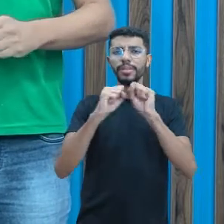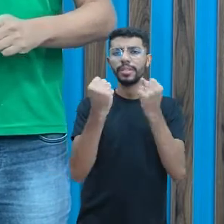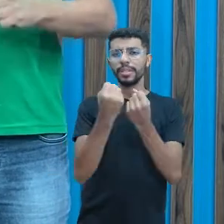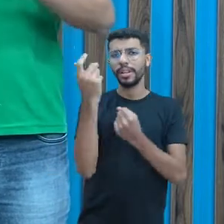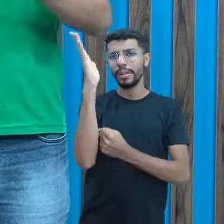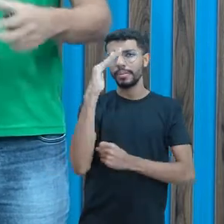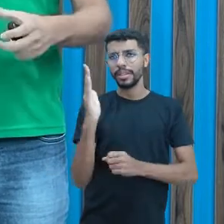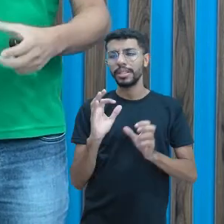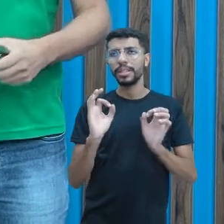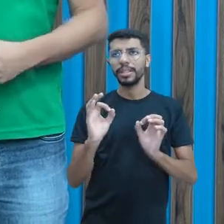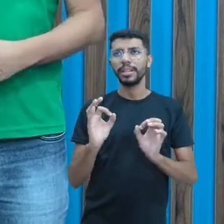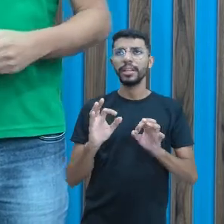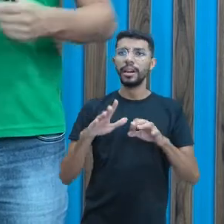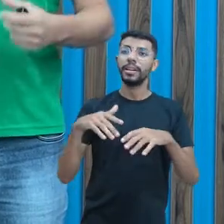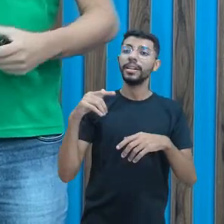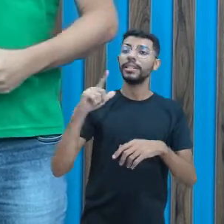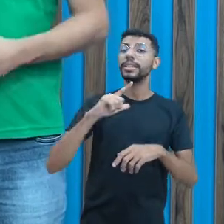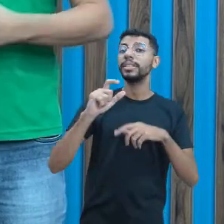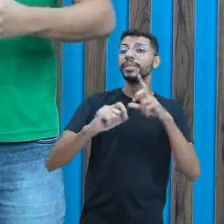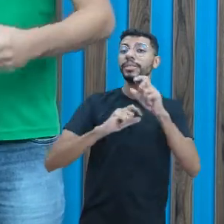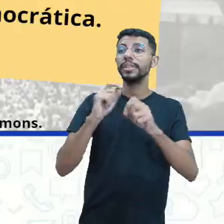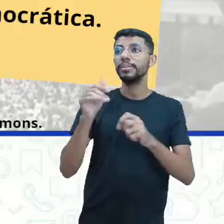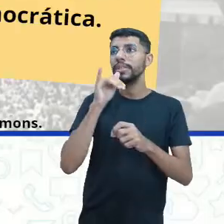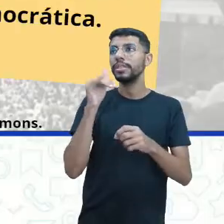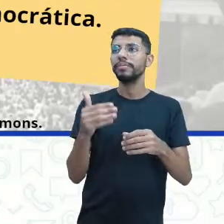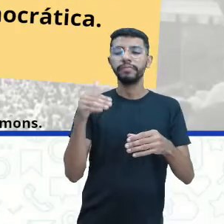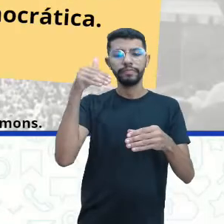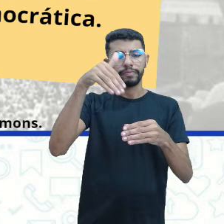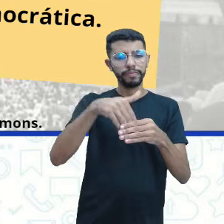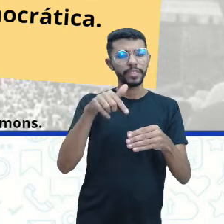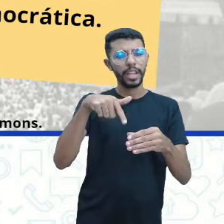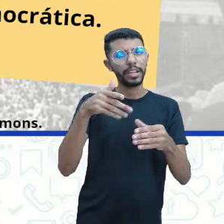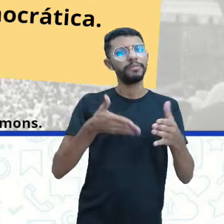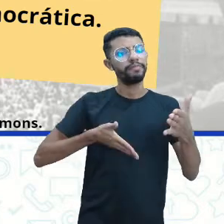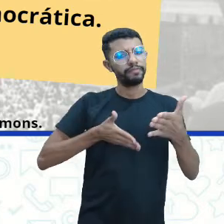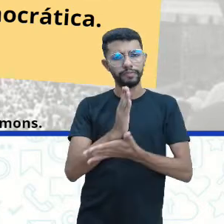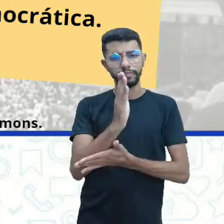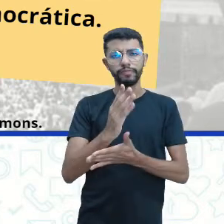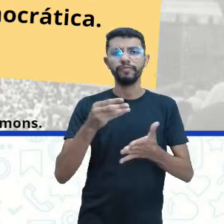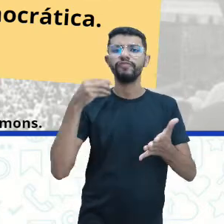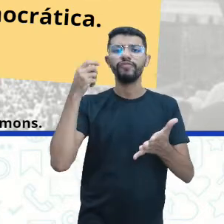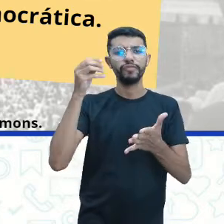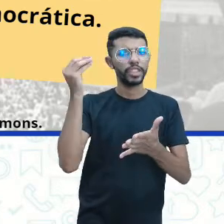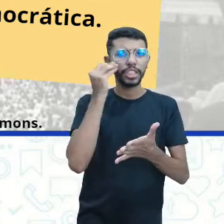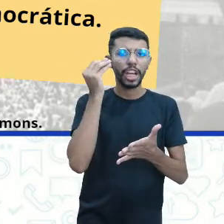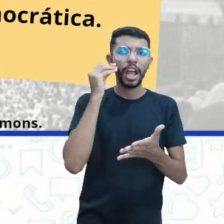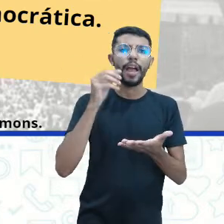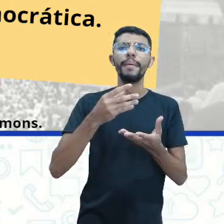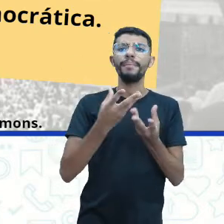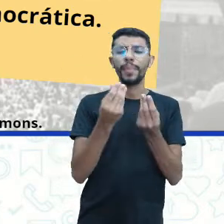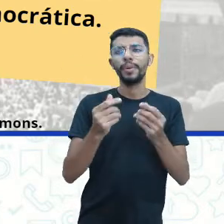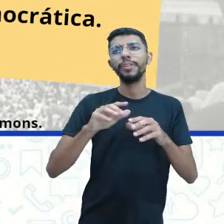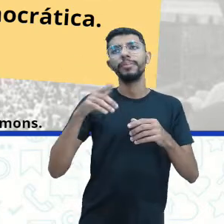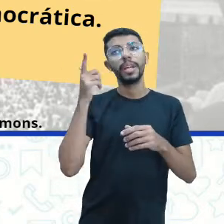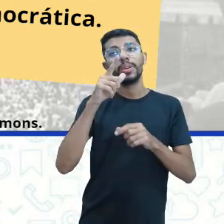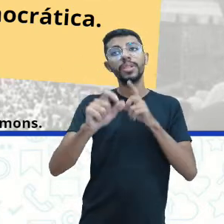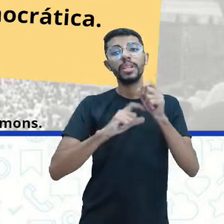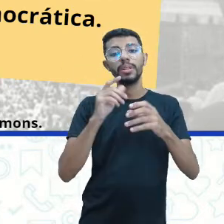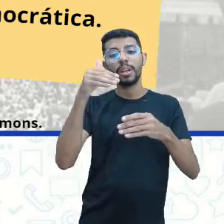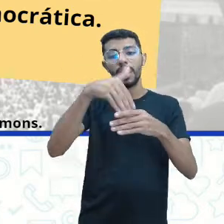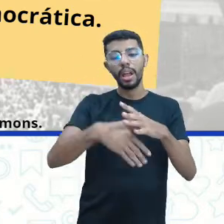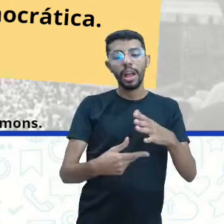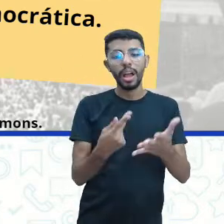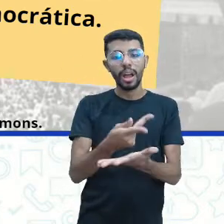tá certo? Porque é algo realmente certificado, validado, foi testado bastante, para que as eleições aconteçam com segurança e com